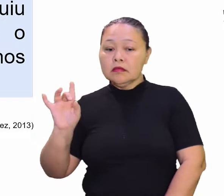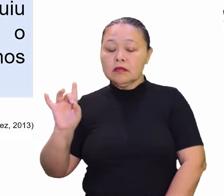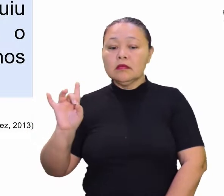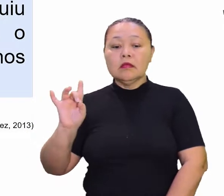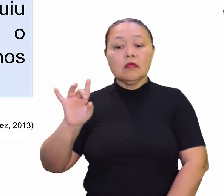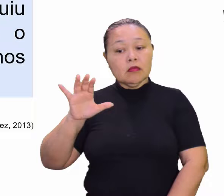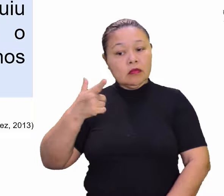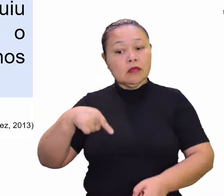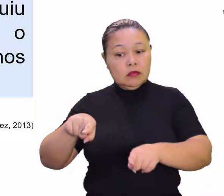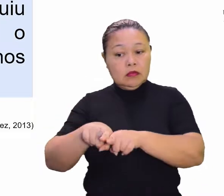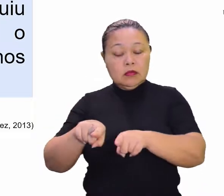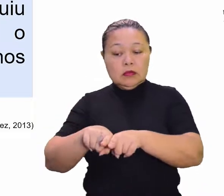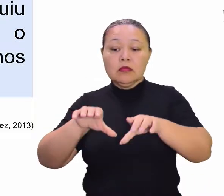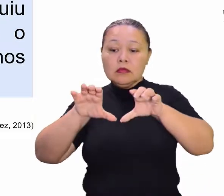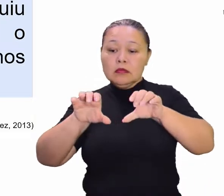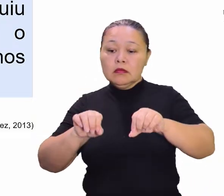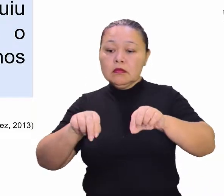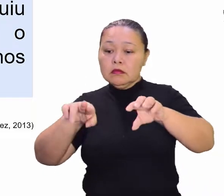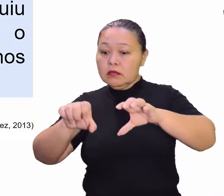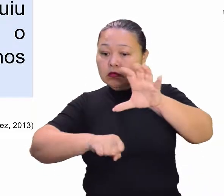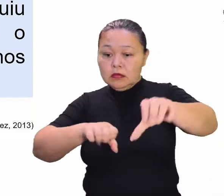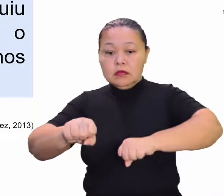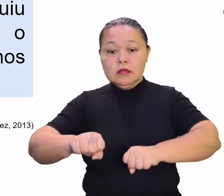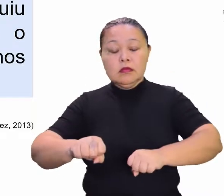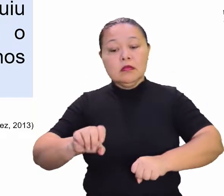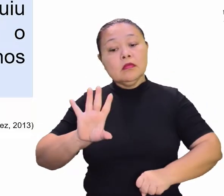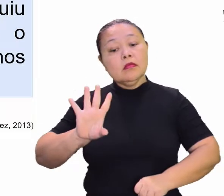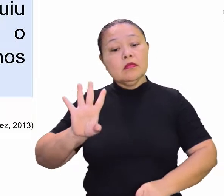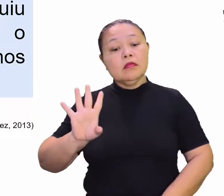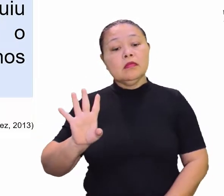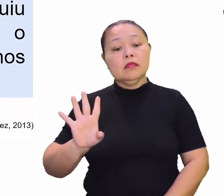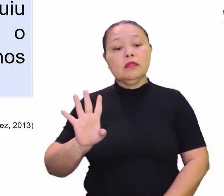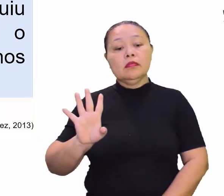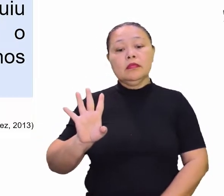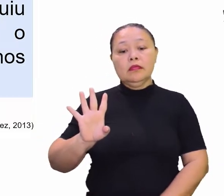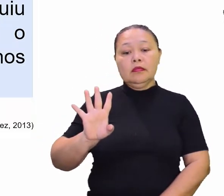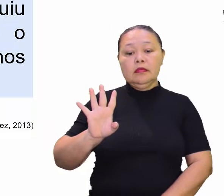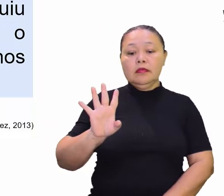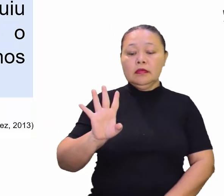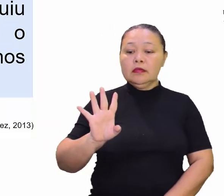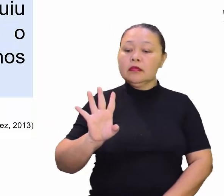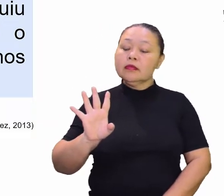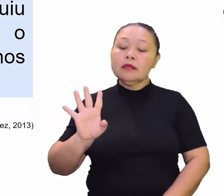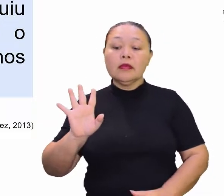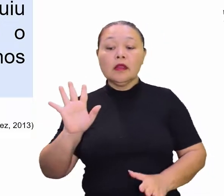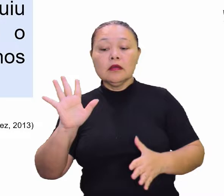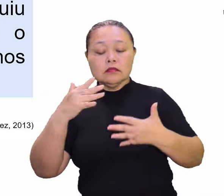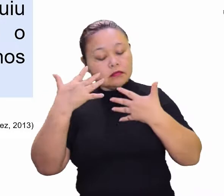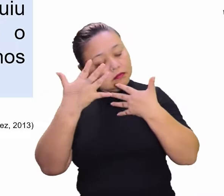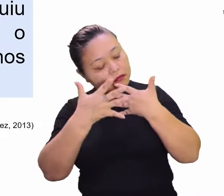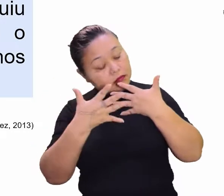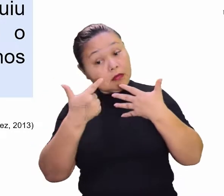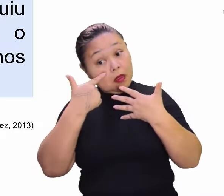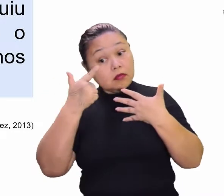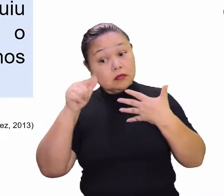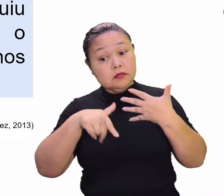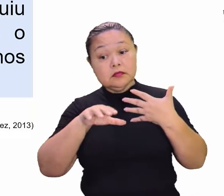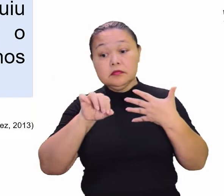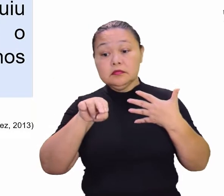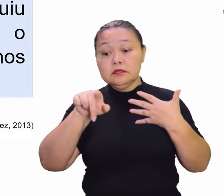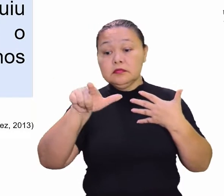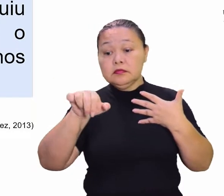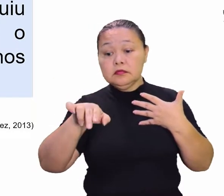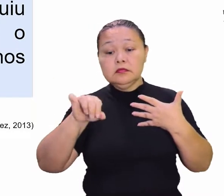um colonialismo, né, Rogério? Só que de uma forma disfarçada, né? Mas foi um